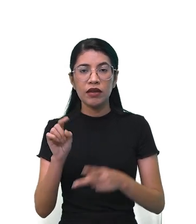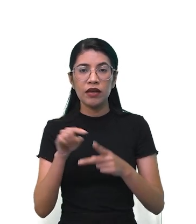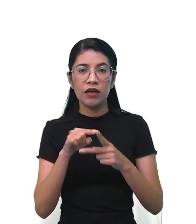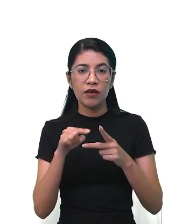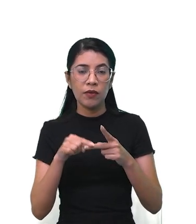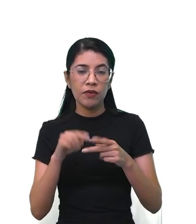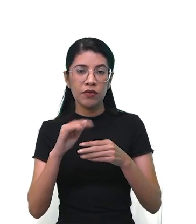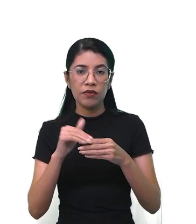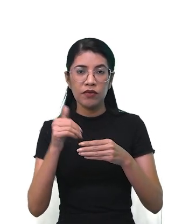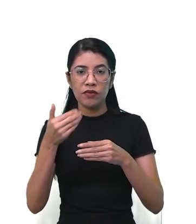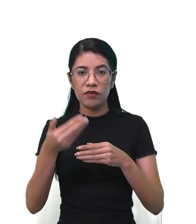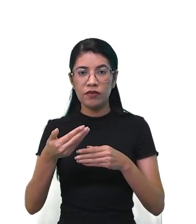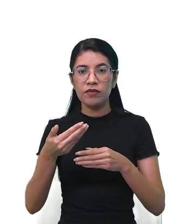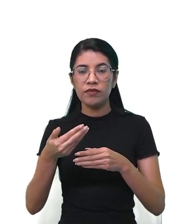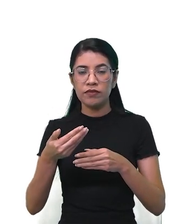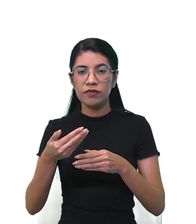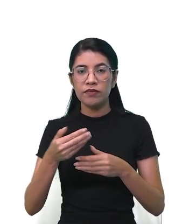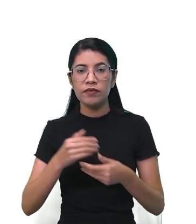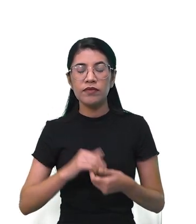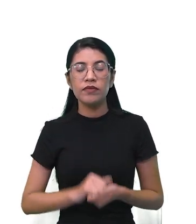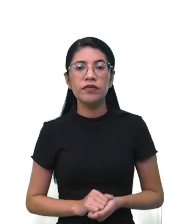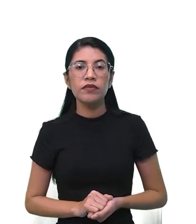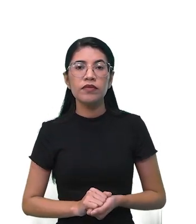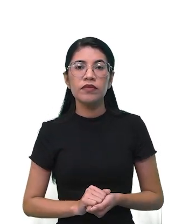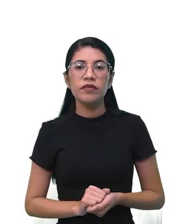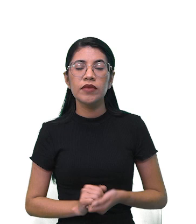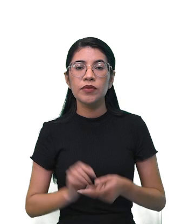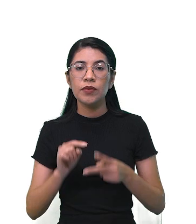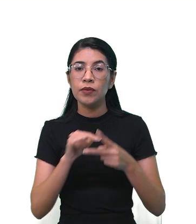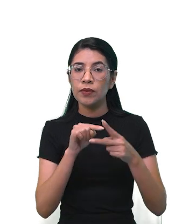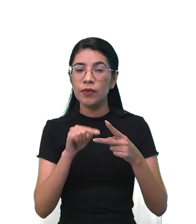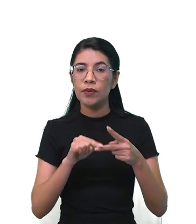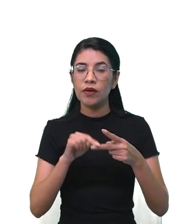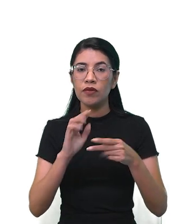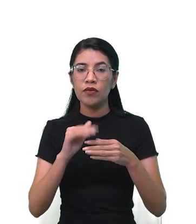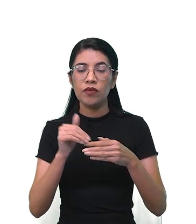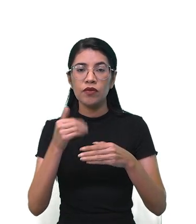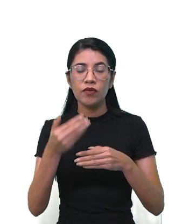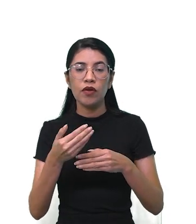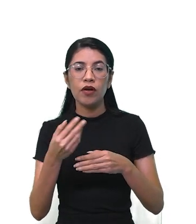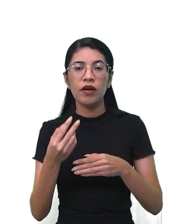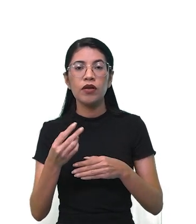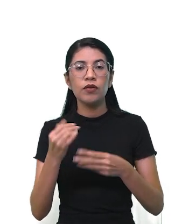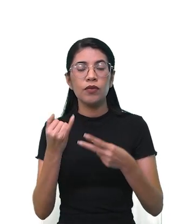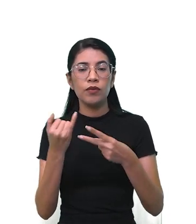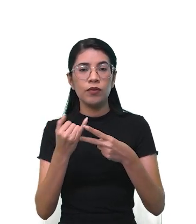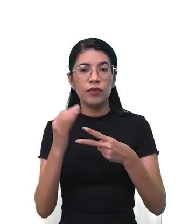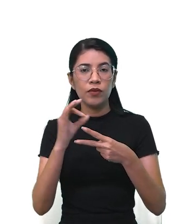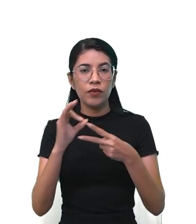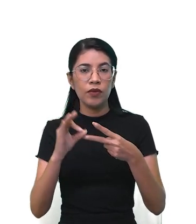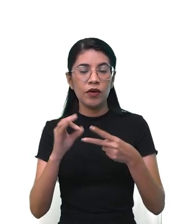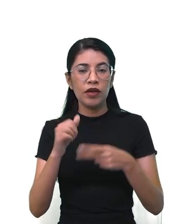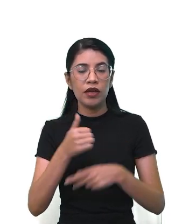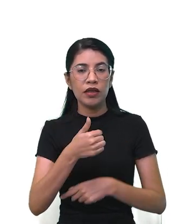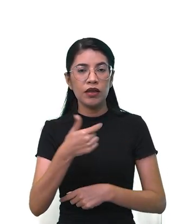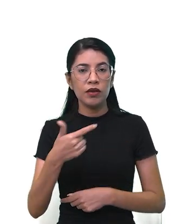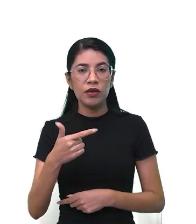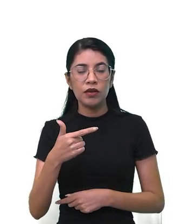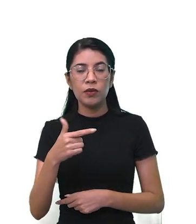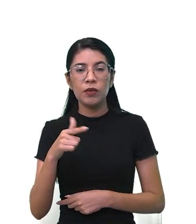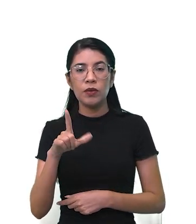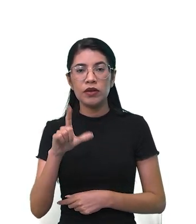ângulo externo. Tá? Então, o ângulo externo desse polígono com 12